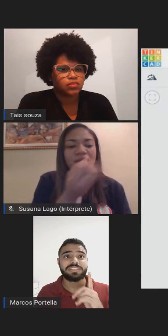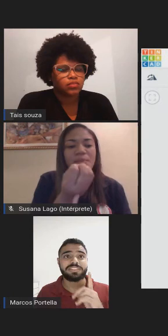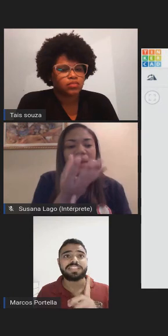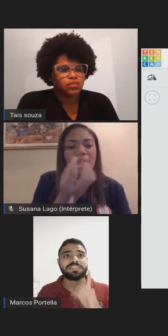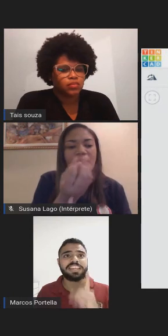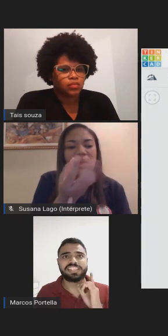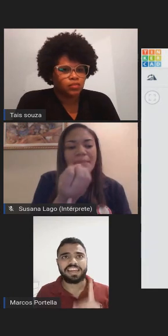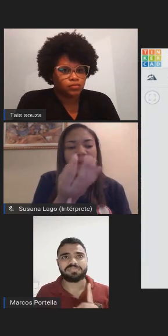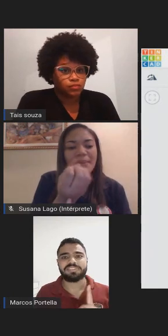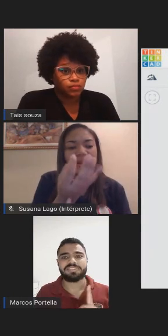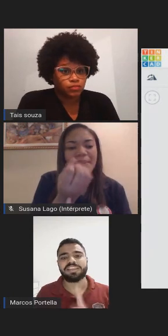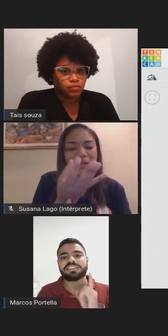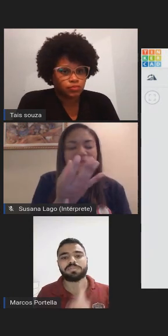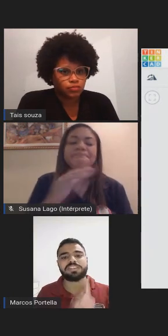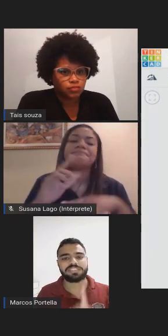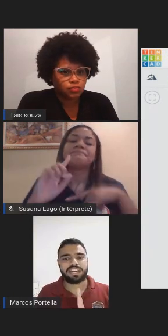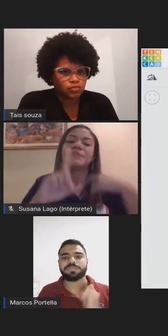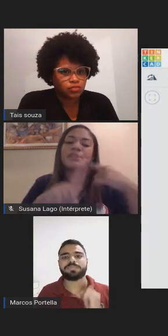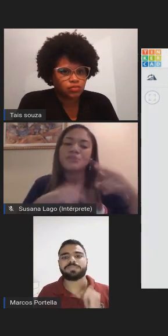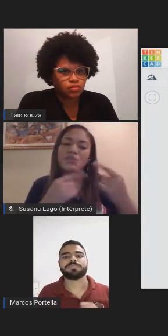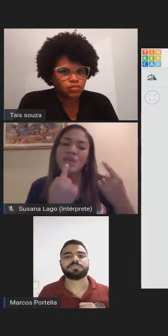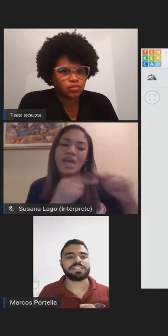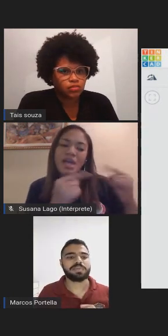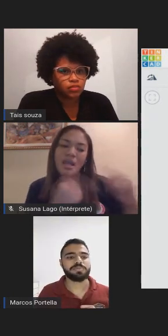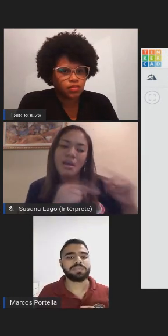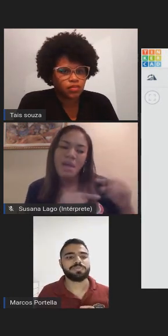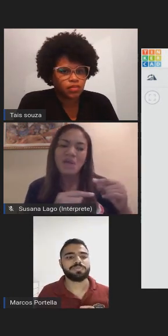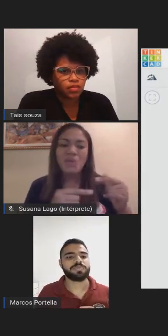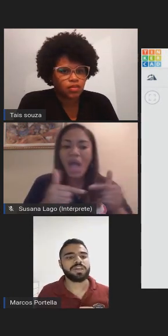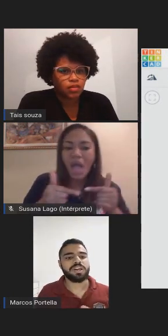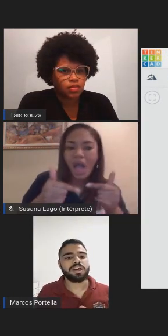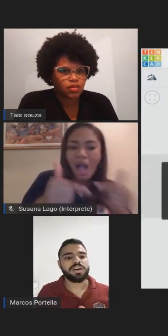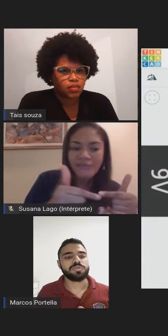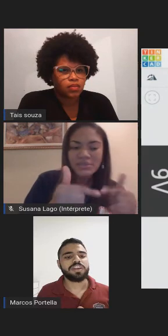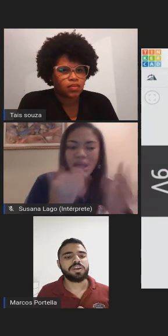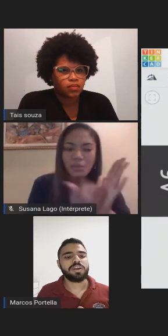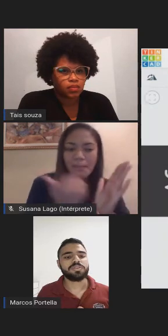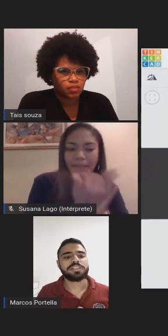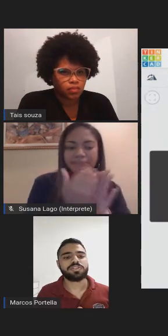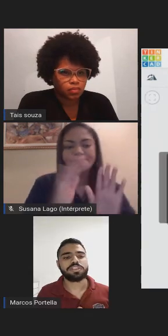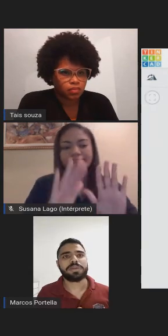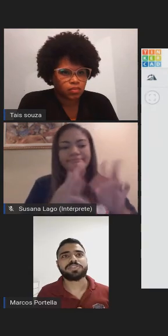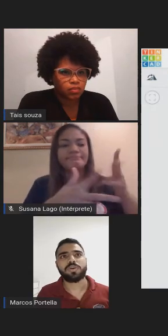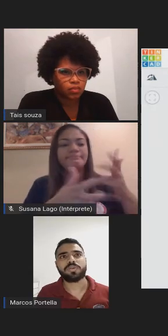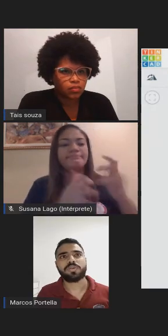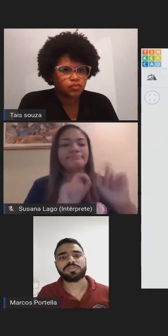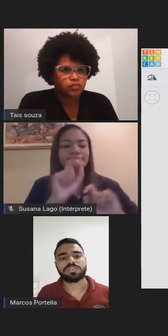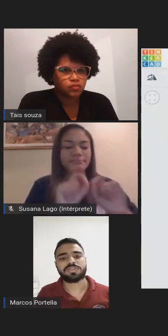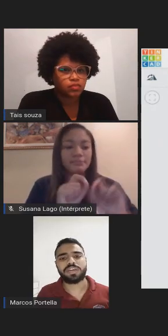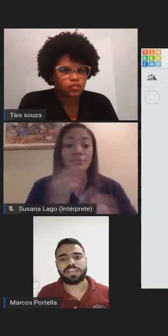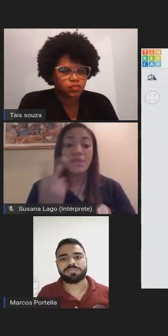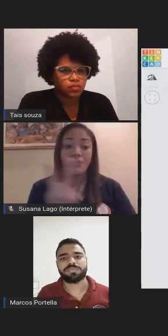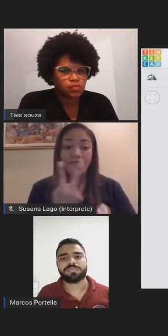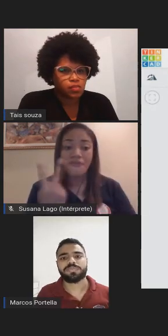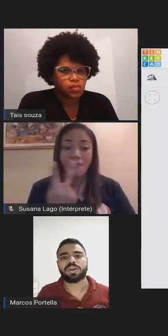Para vocês não se queixarem que isso é muito avançado, percebam bem. O valor dos resistores para o circuito do